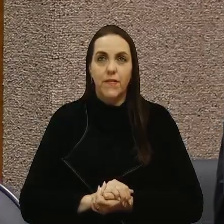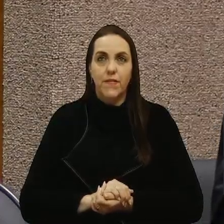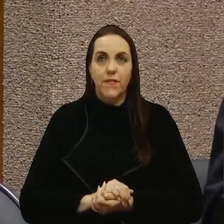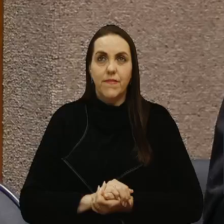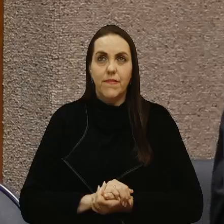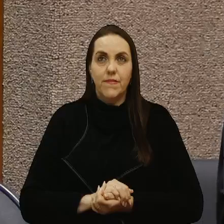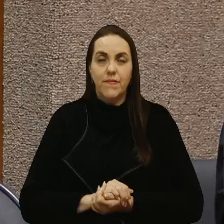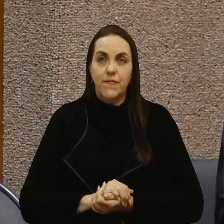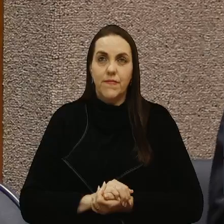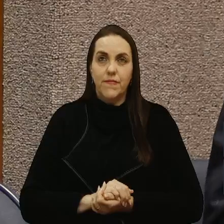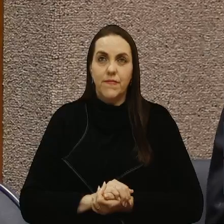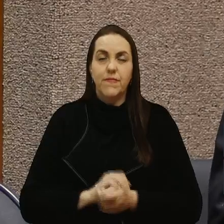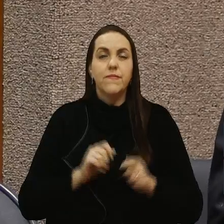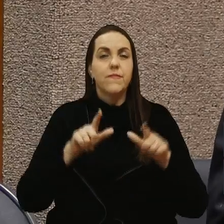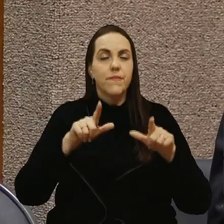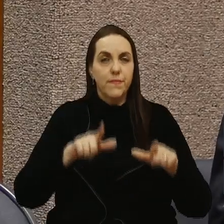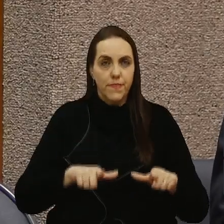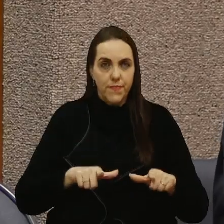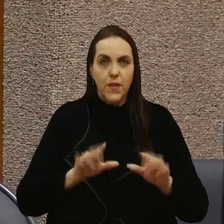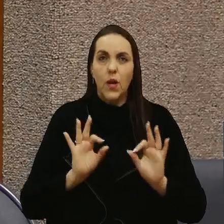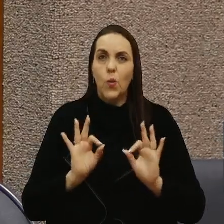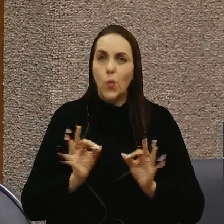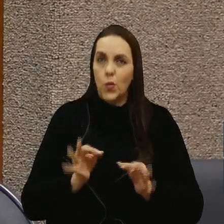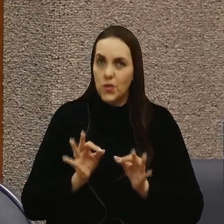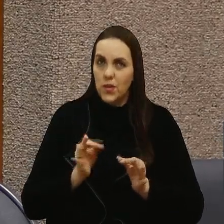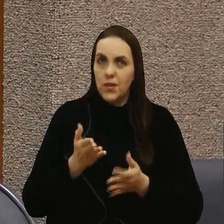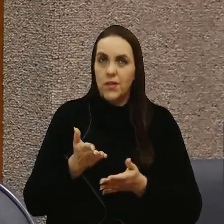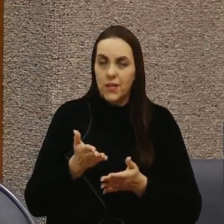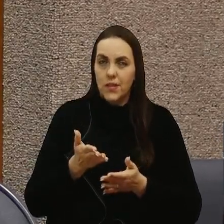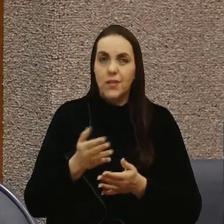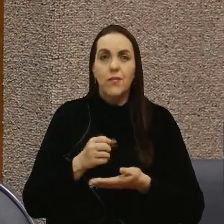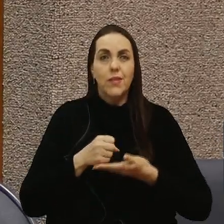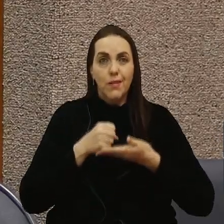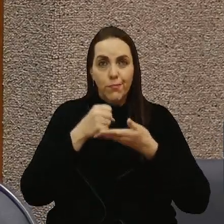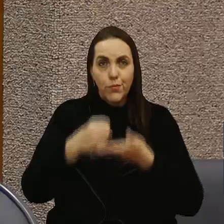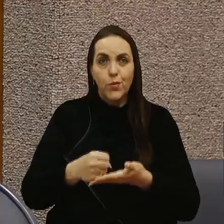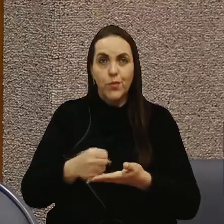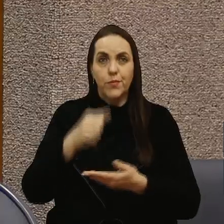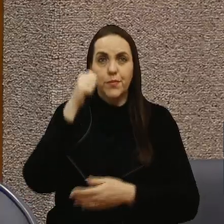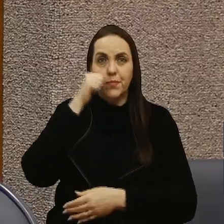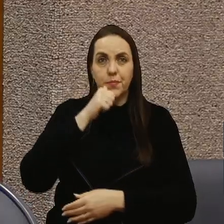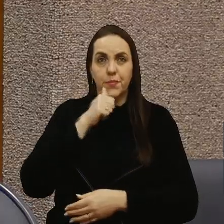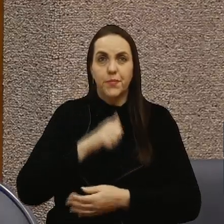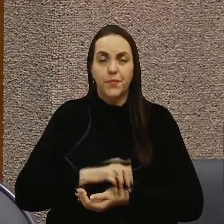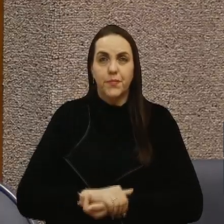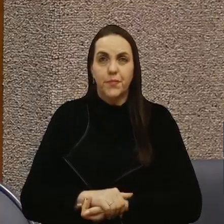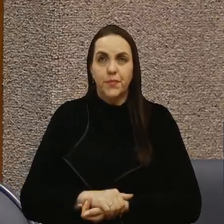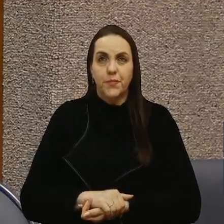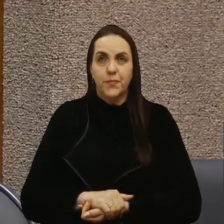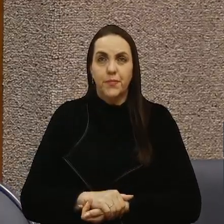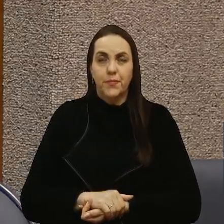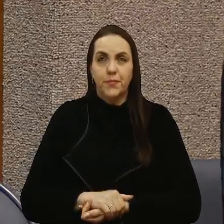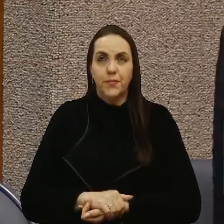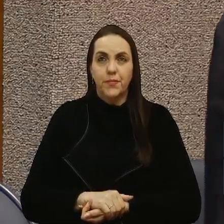Um local onde, com certeza, vai ter amparo às mulheres.